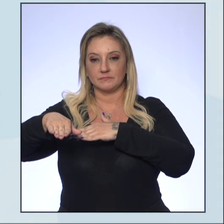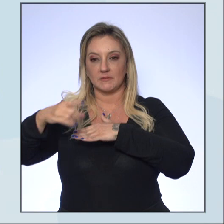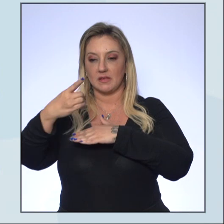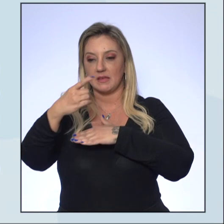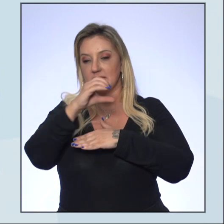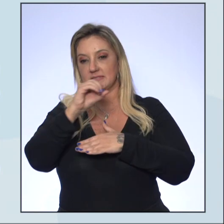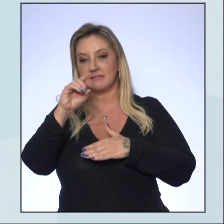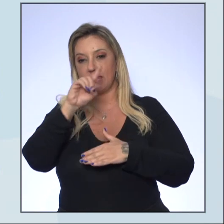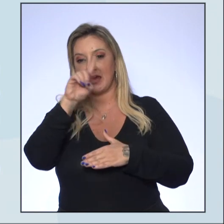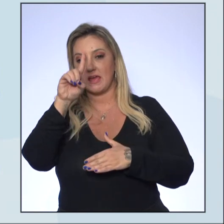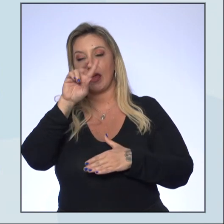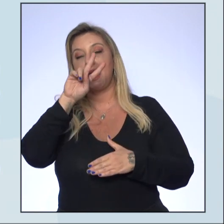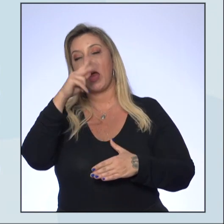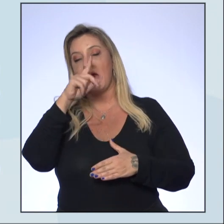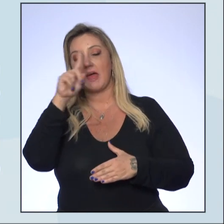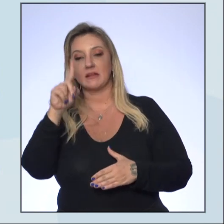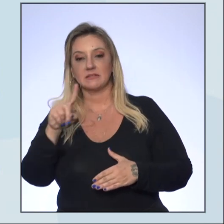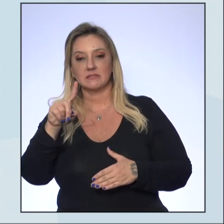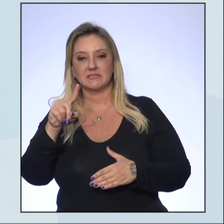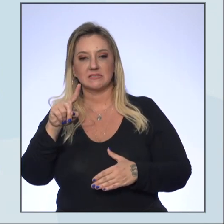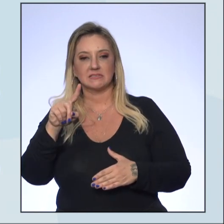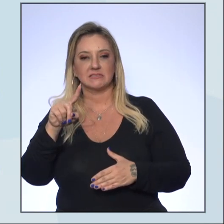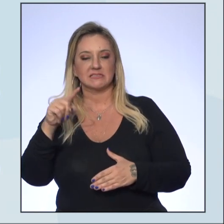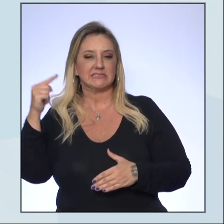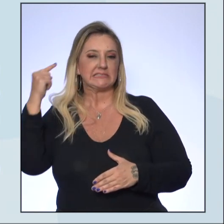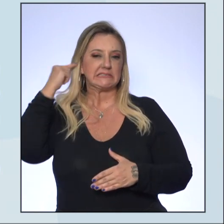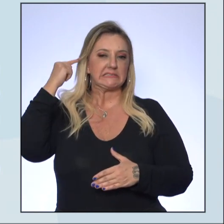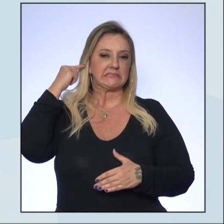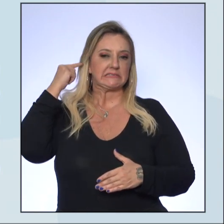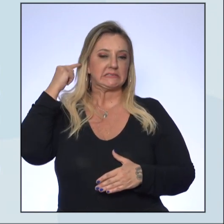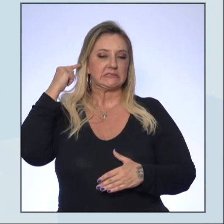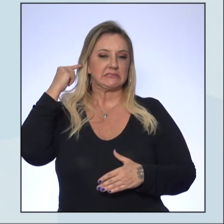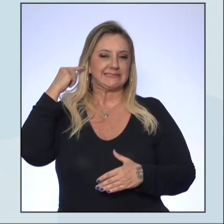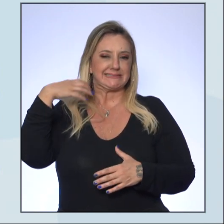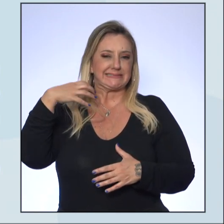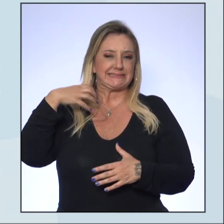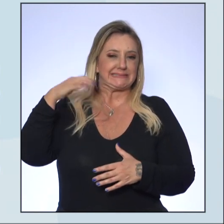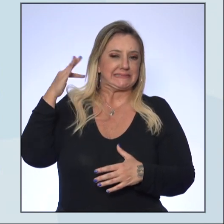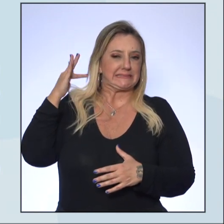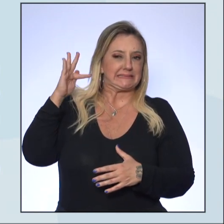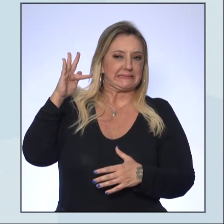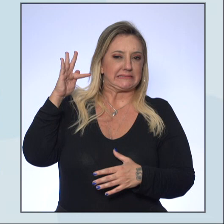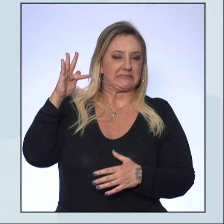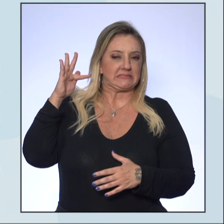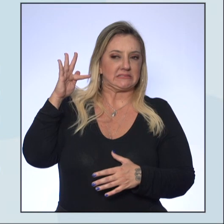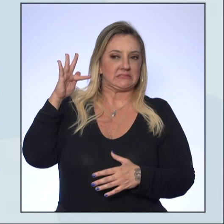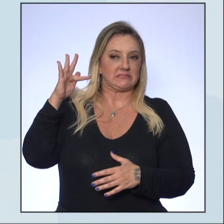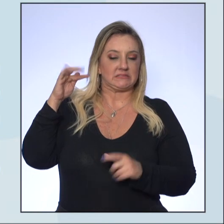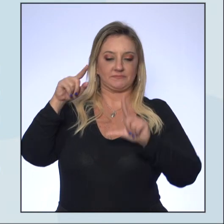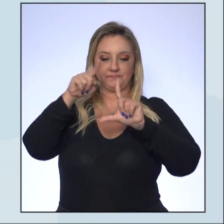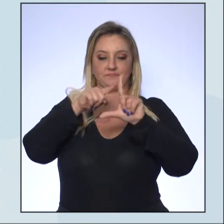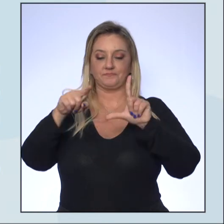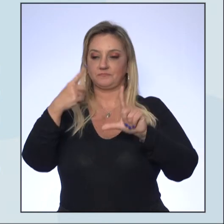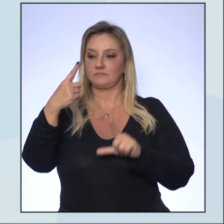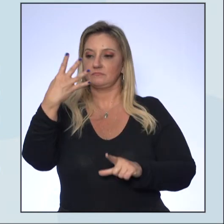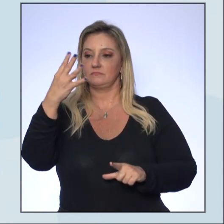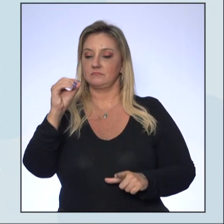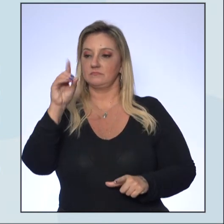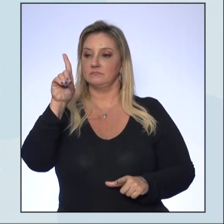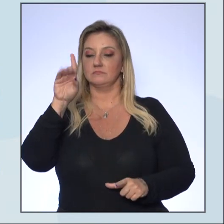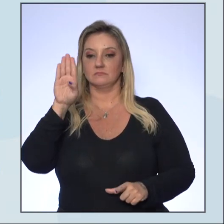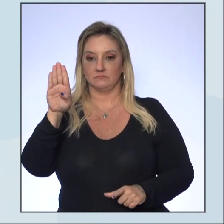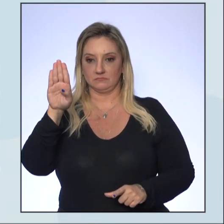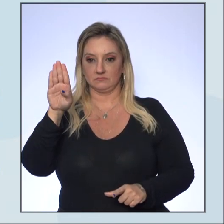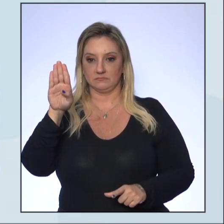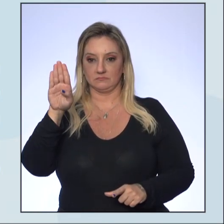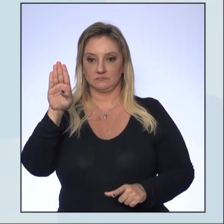100 Hz. E ela provoca no ouvido humano uma sensação de dor. Então, 140 decibéis